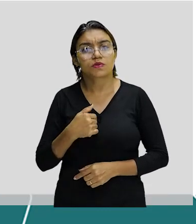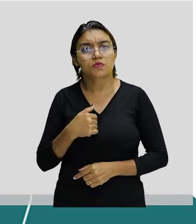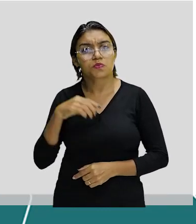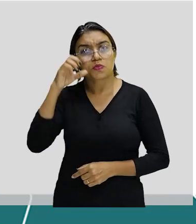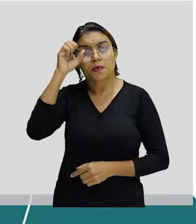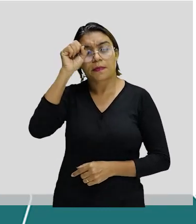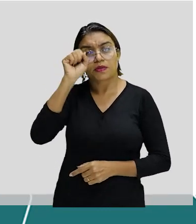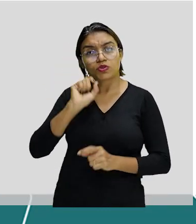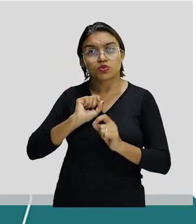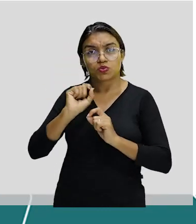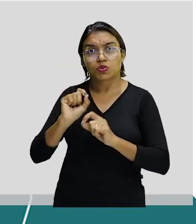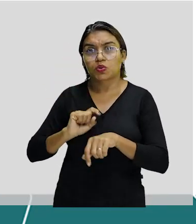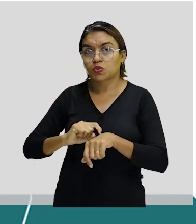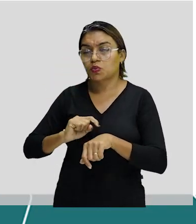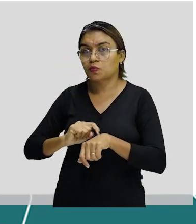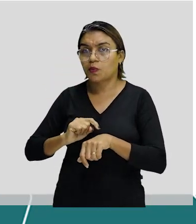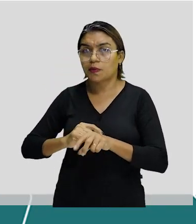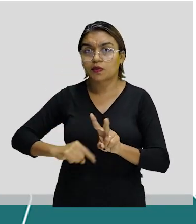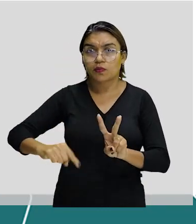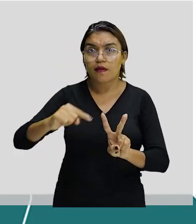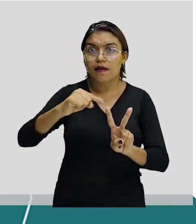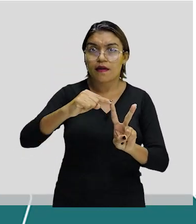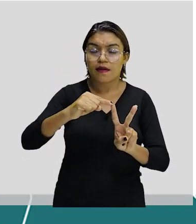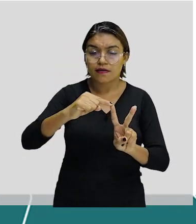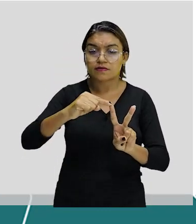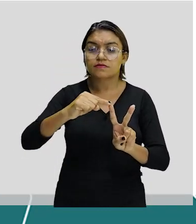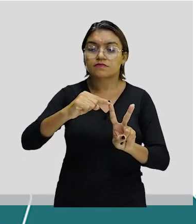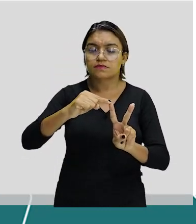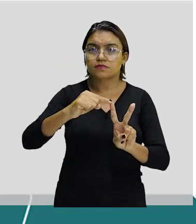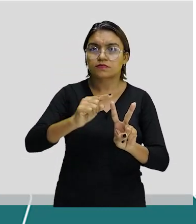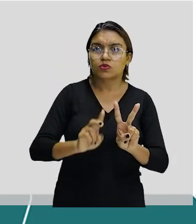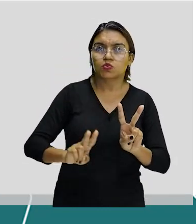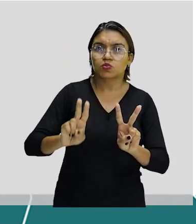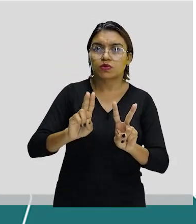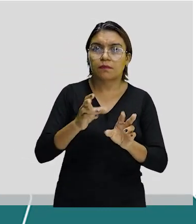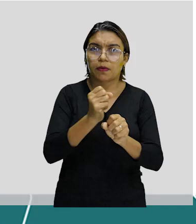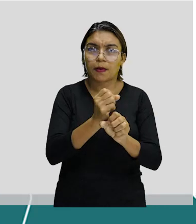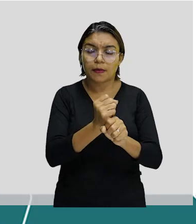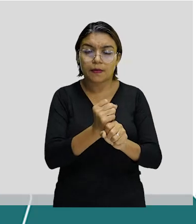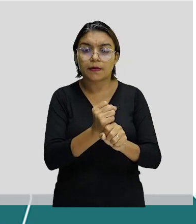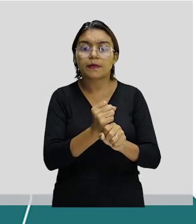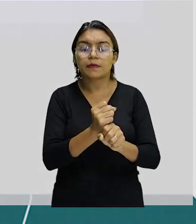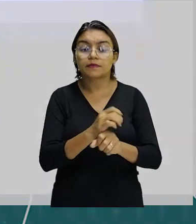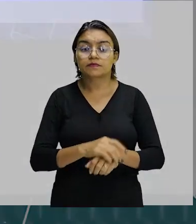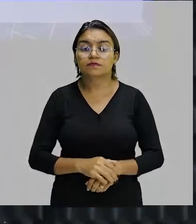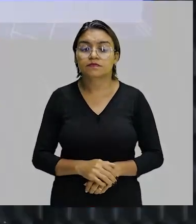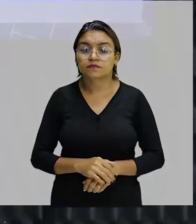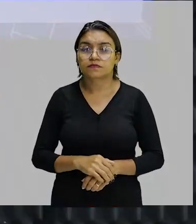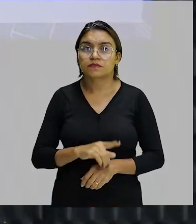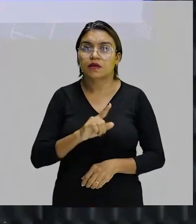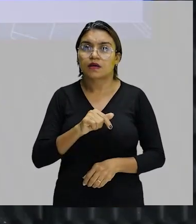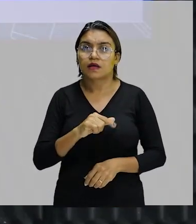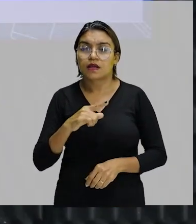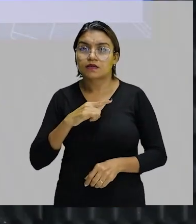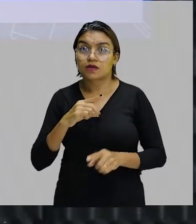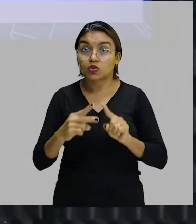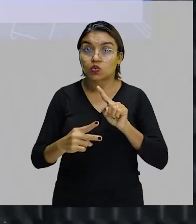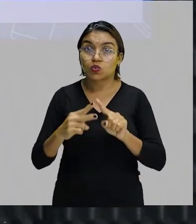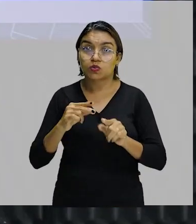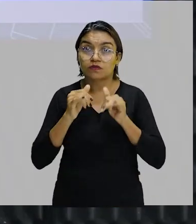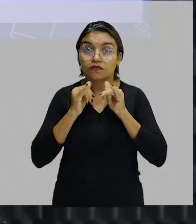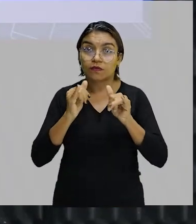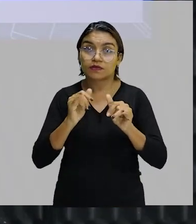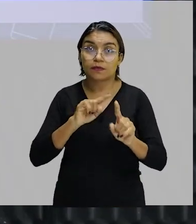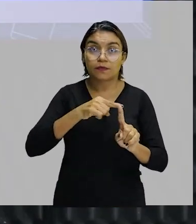que quando eu estou extraindo uma raiz, né, principalmente em relação à raiz quadrada, ela assume, né, duas informações,